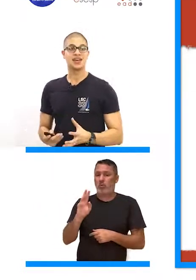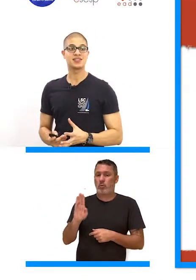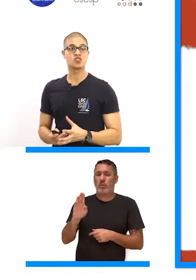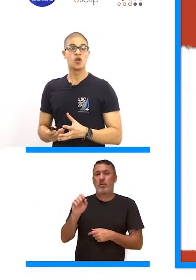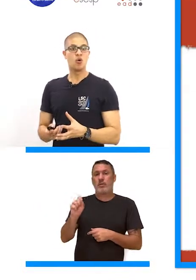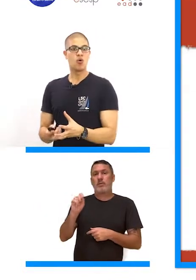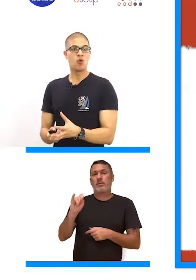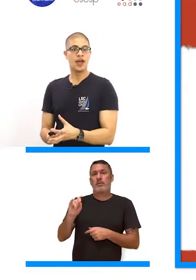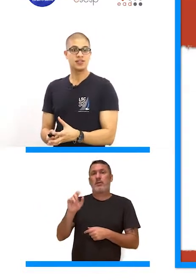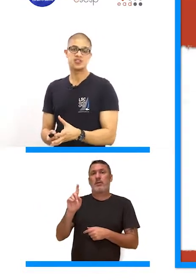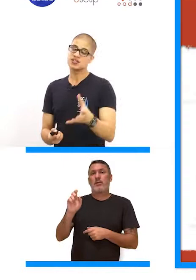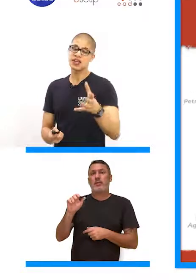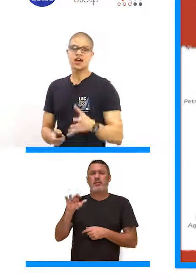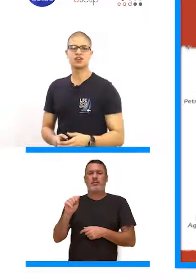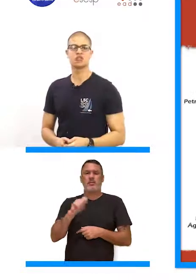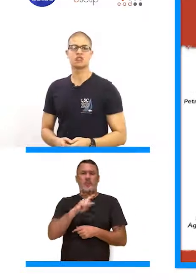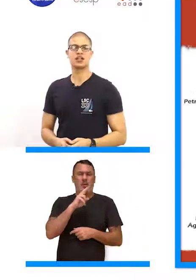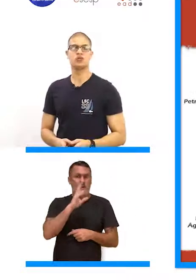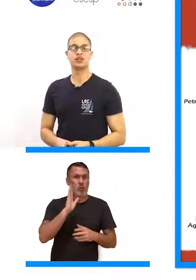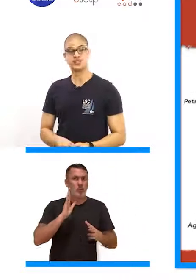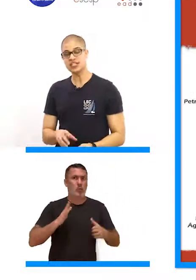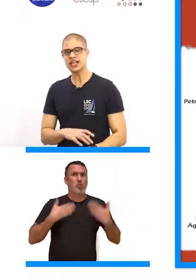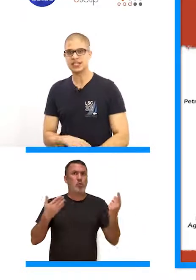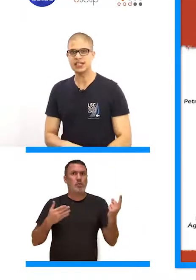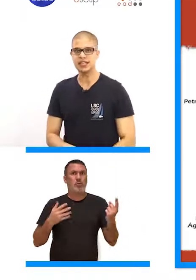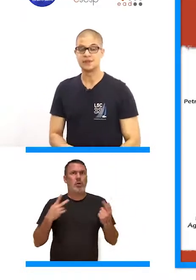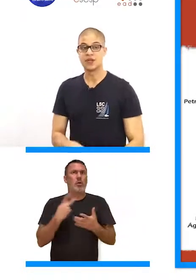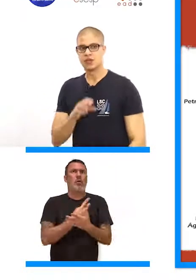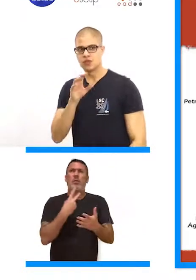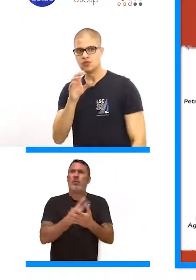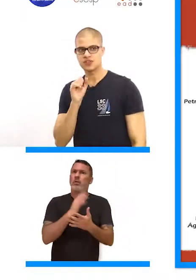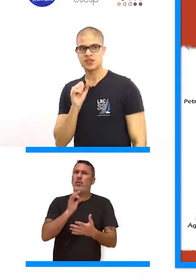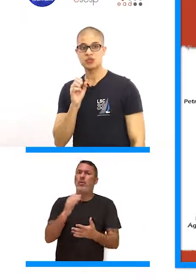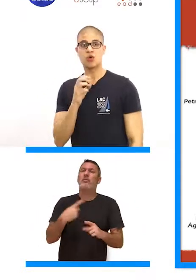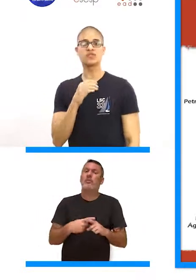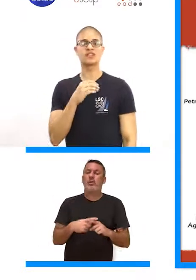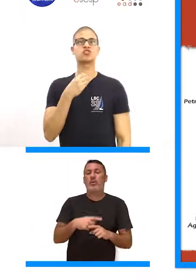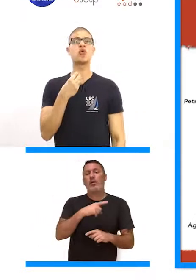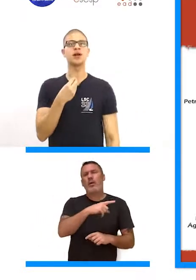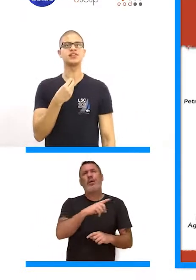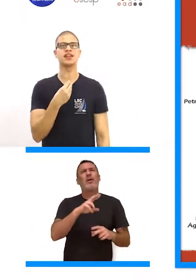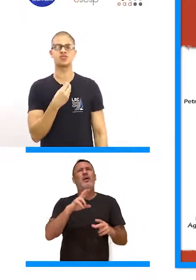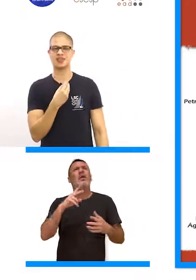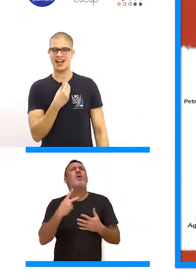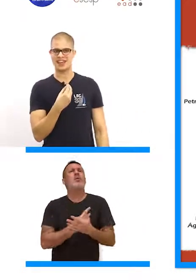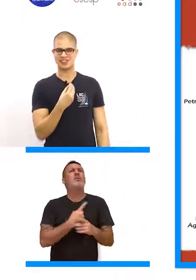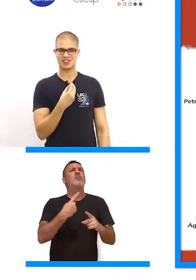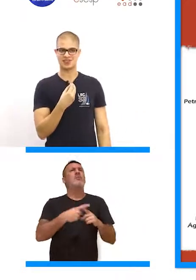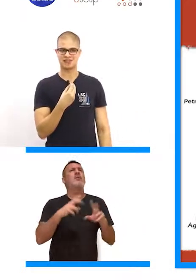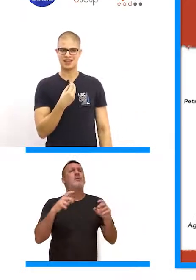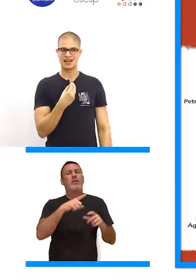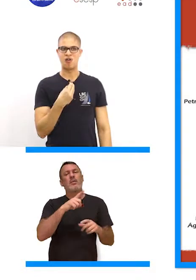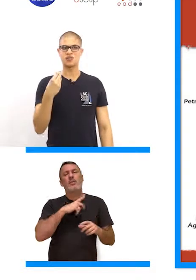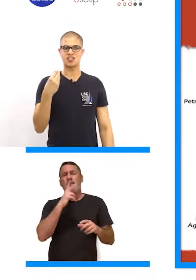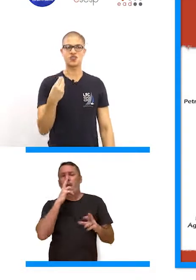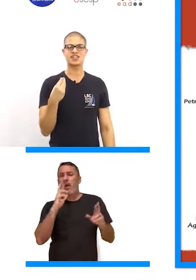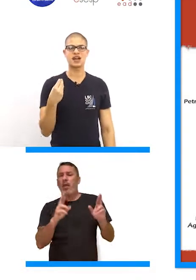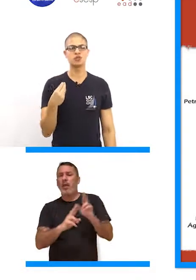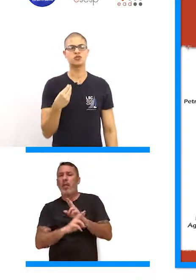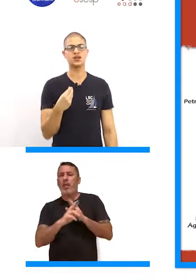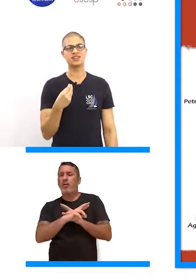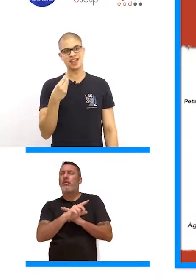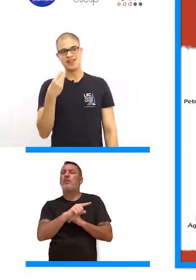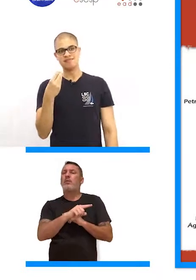crateras, essas ocorrências assustadoras. E aqui nós temos algumas ações relacionadas, algumas